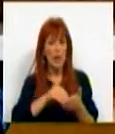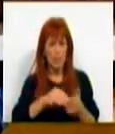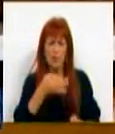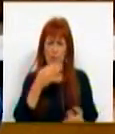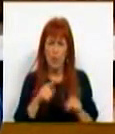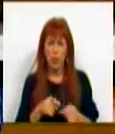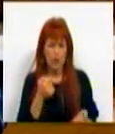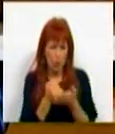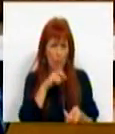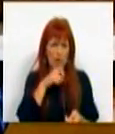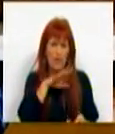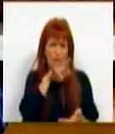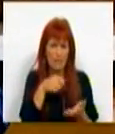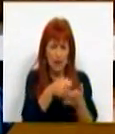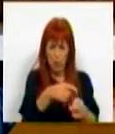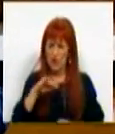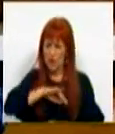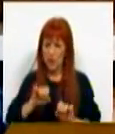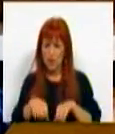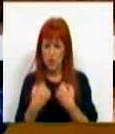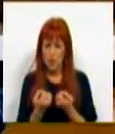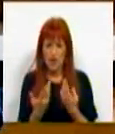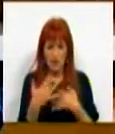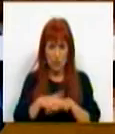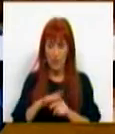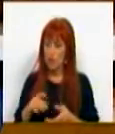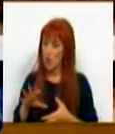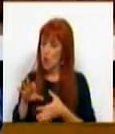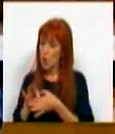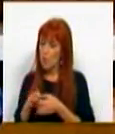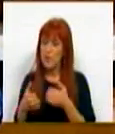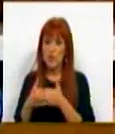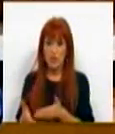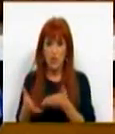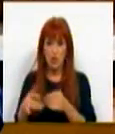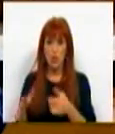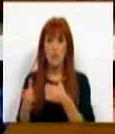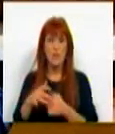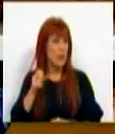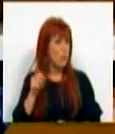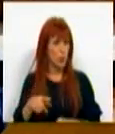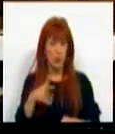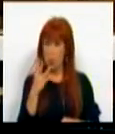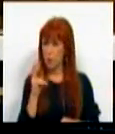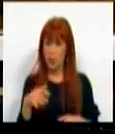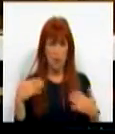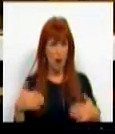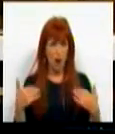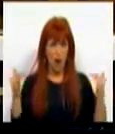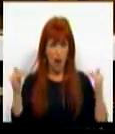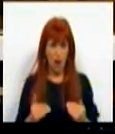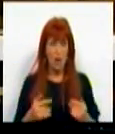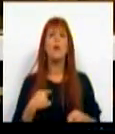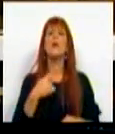falar no abono de família, no rendimento social de inserção, no complemento solidário para idosos, foi brutal nestes 4 anos.